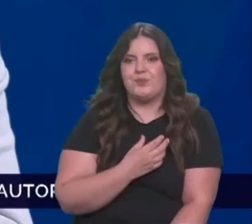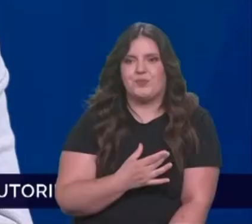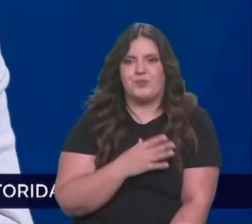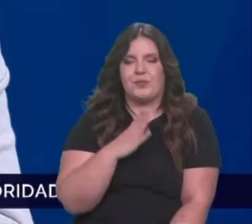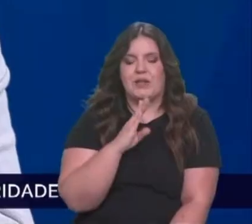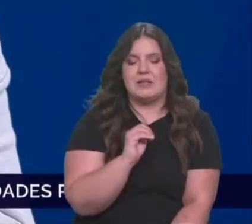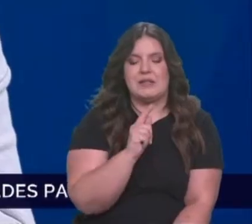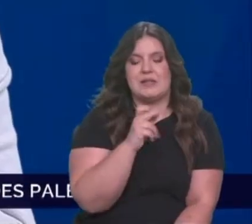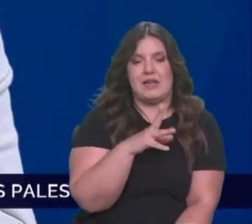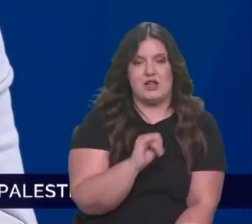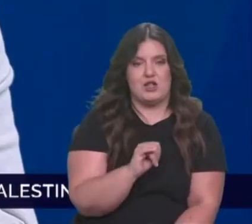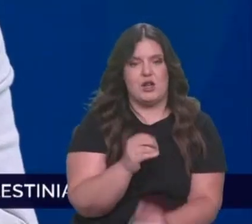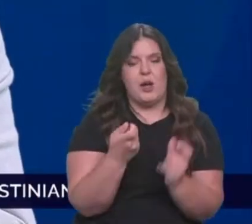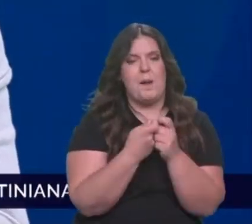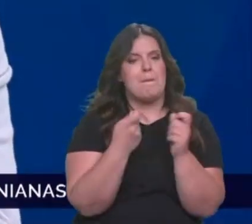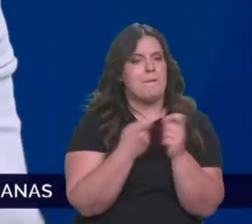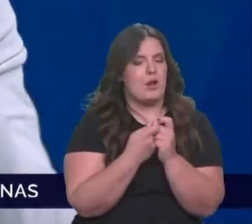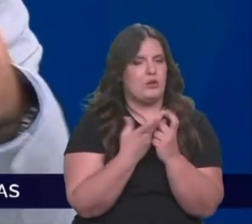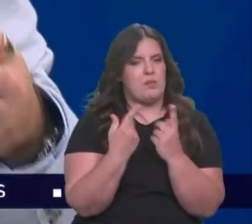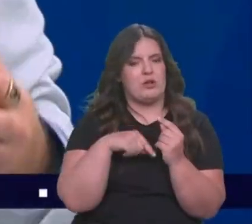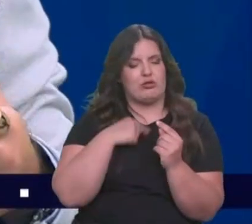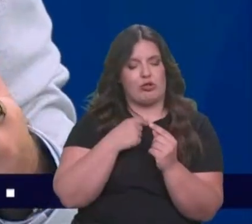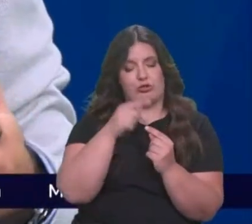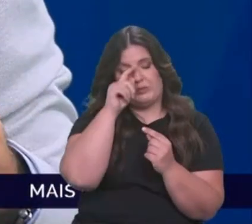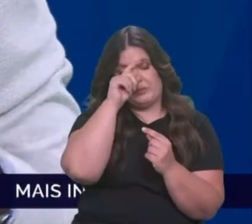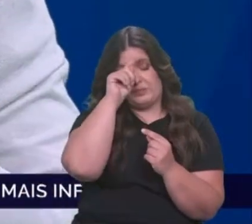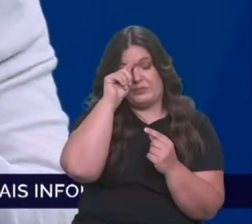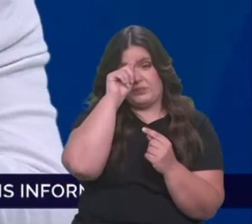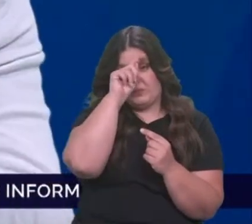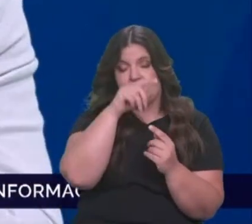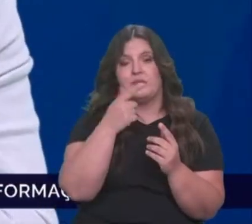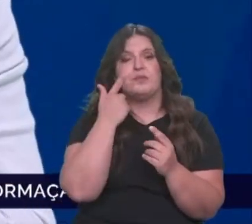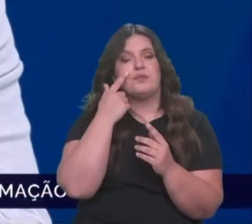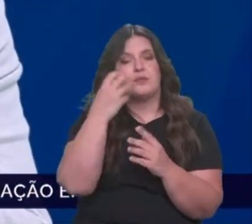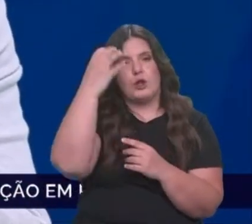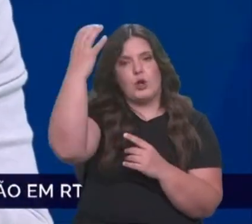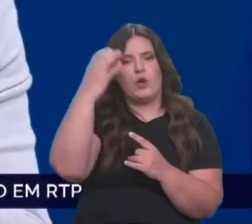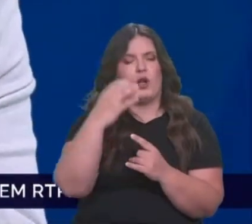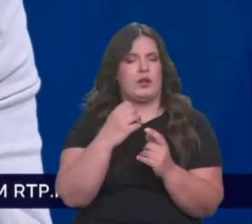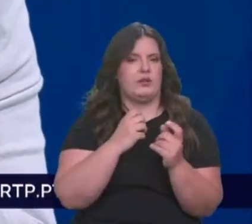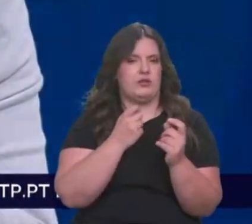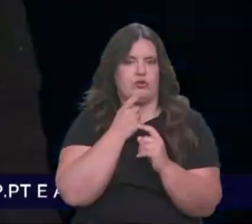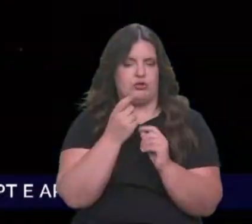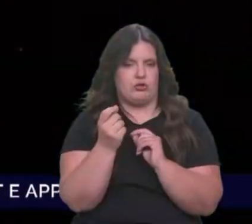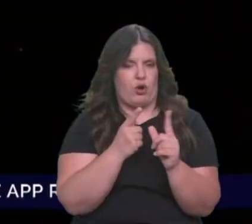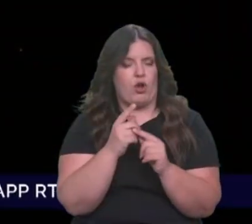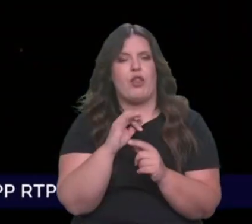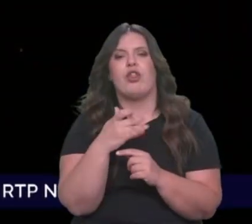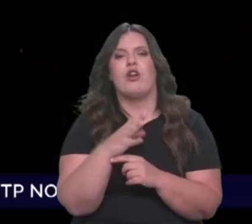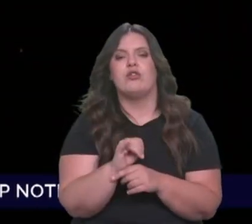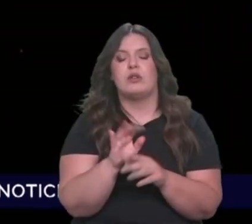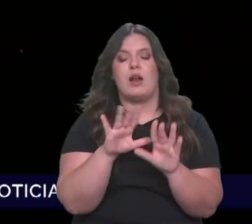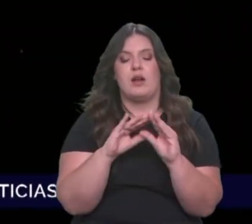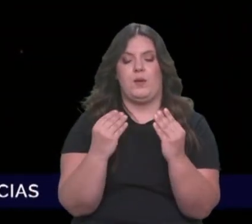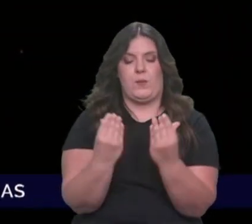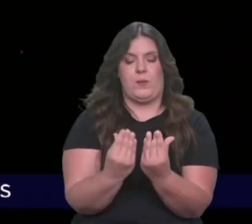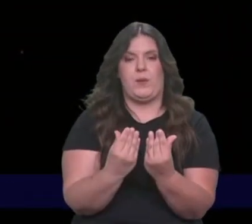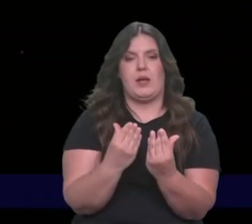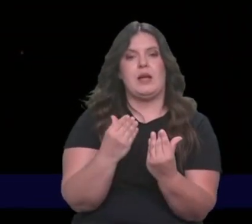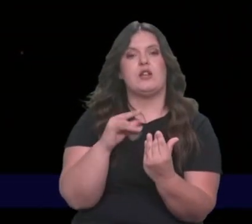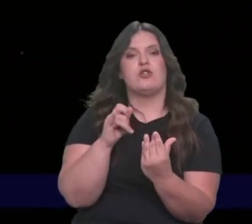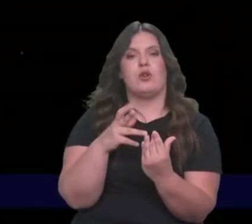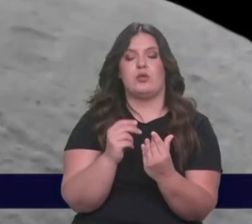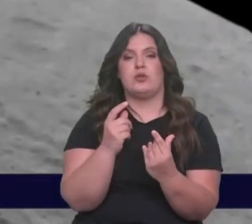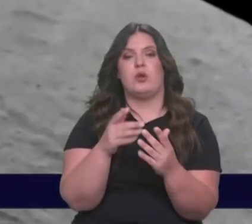Ceres. É o planeta não mais próximo de nós. Em tempos considerado o rei dos asteroides, ele está ali localizado na cintura de asteroides, é o maior corpo